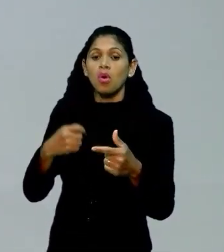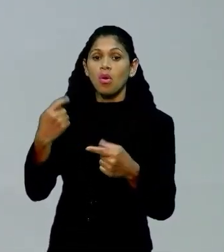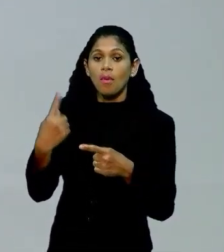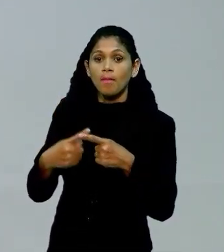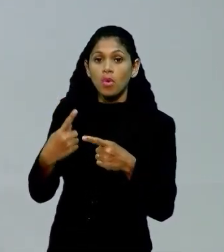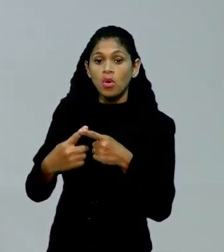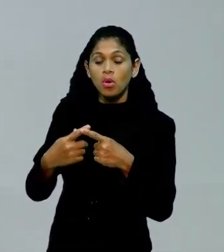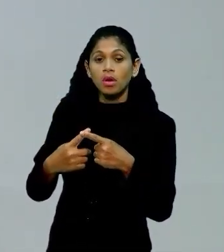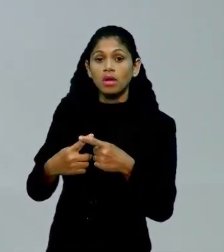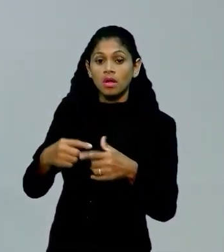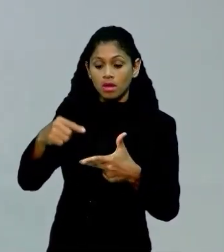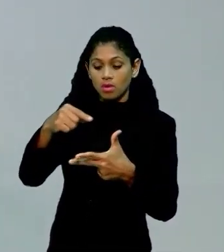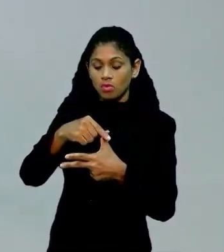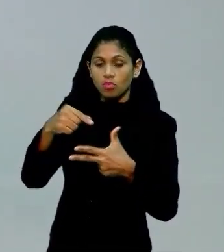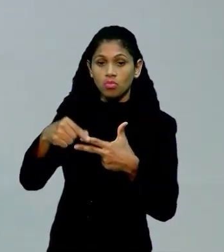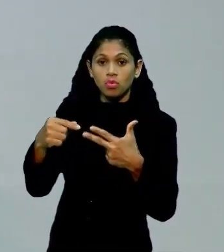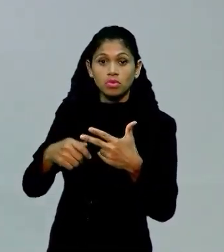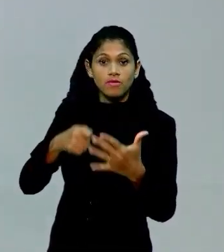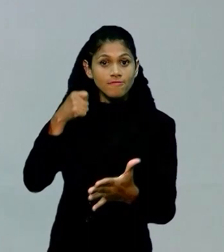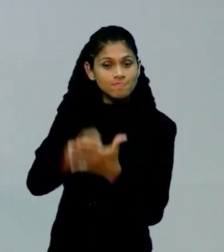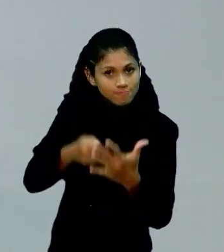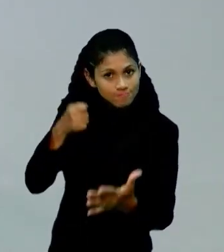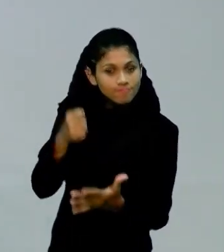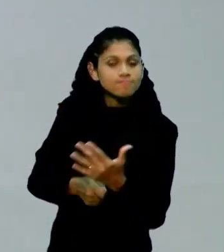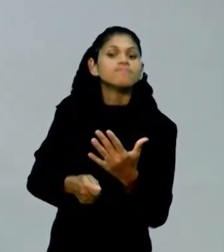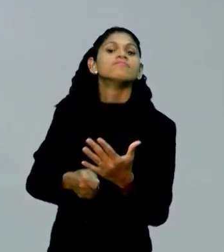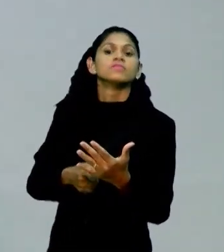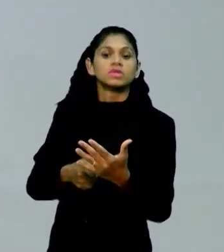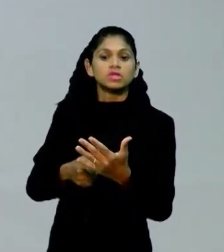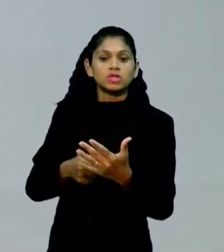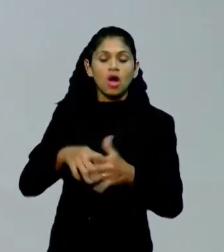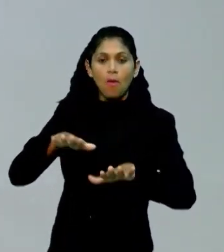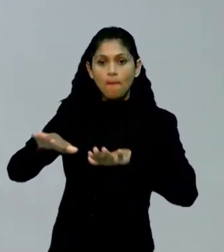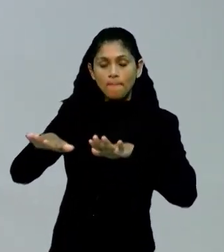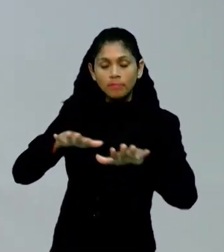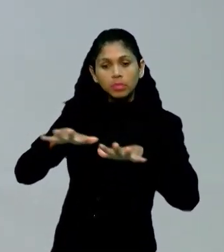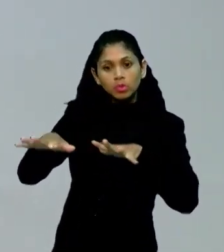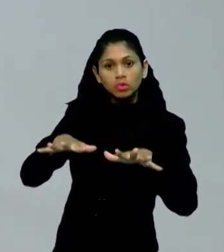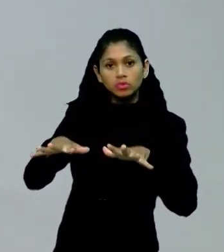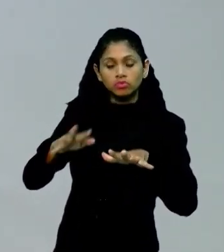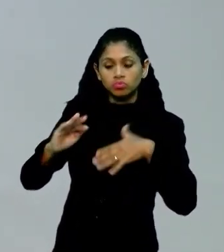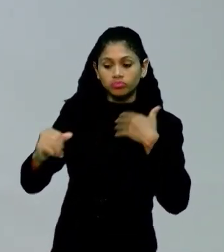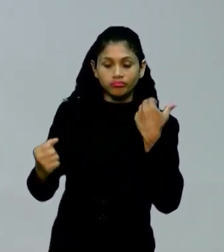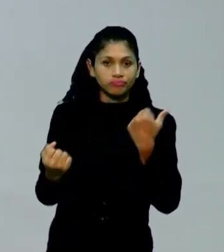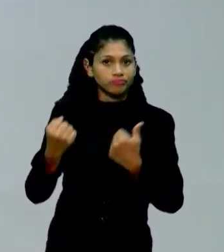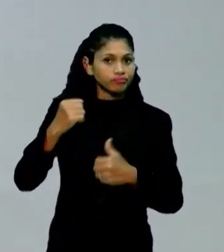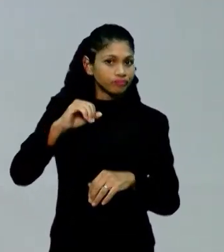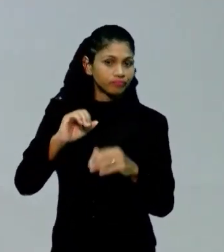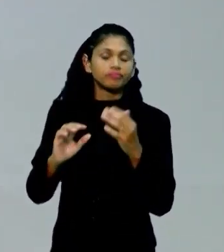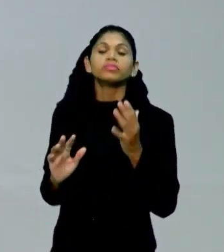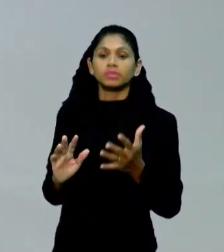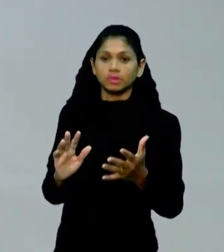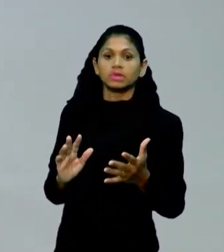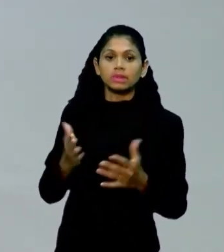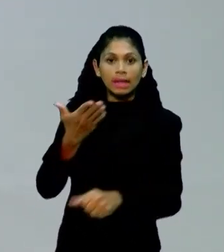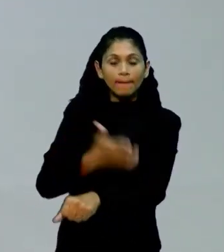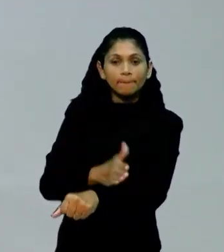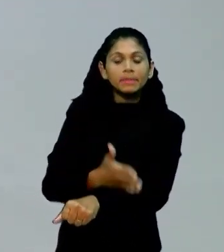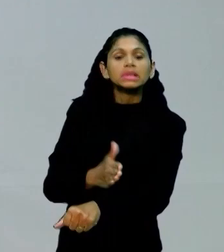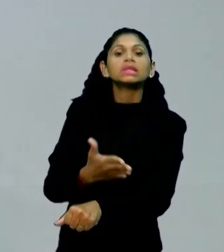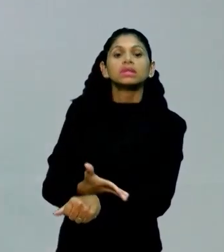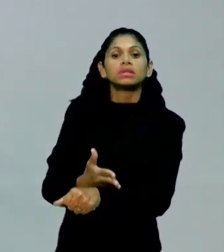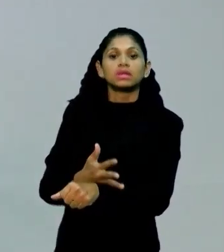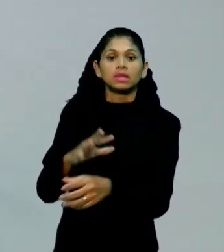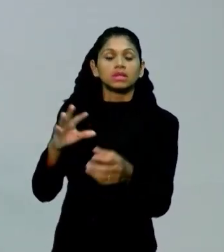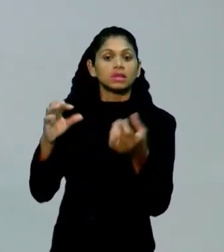sinestesia que é a parte Sinésio que seria o movimento que a gente desenvolve nas práticas de educação física e essa parte do